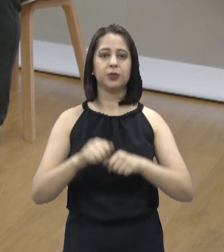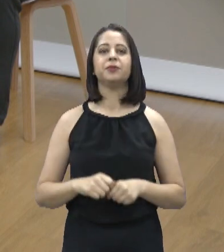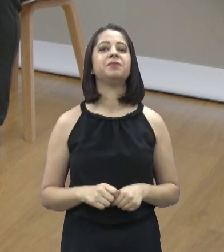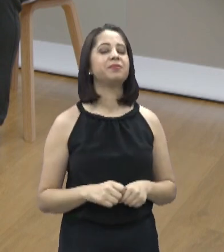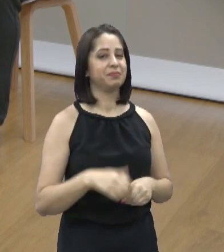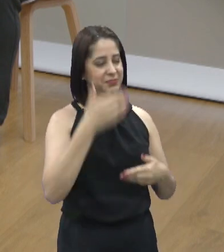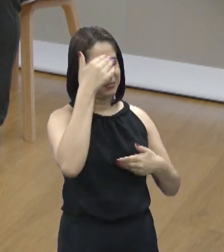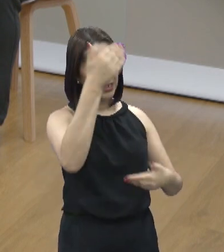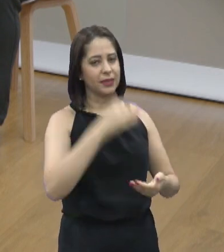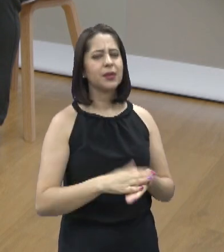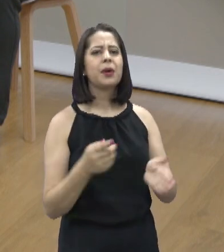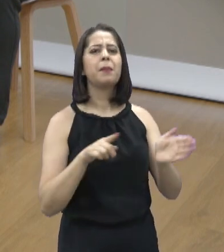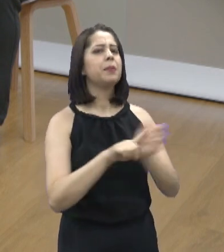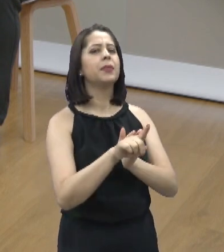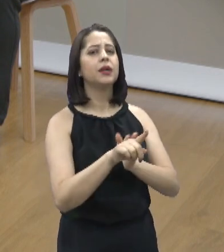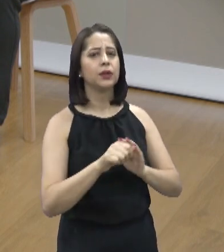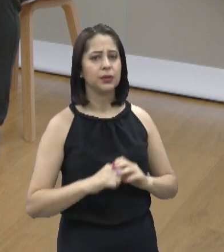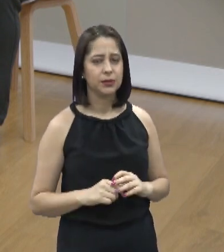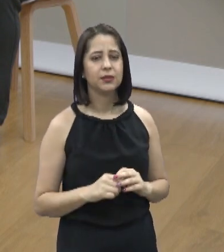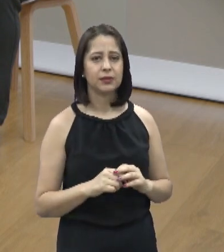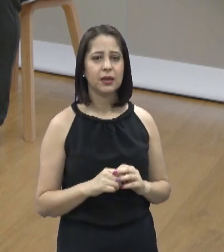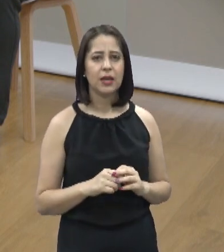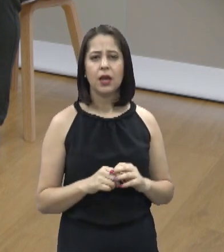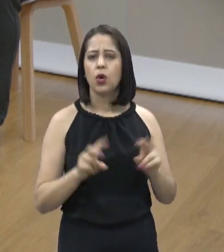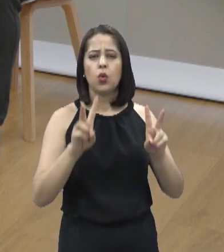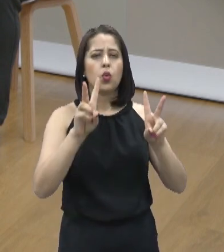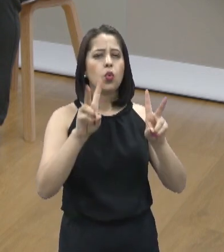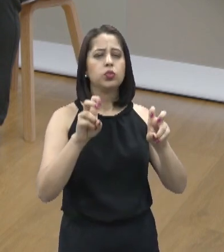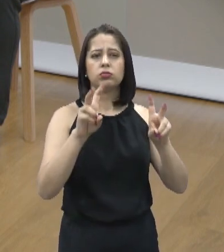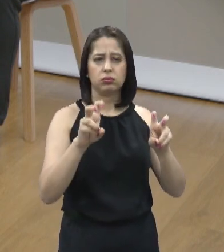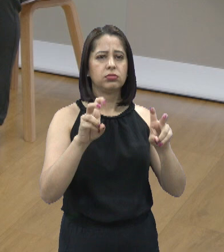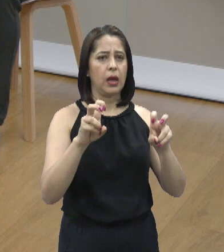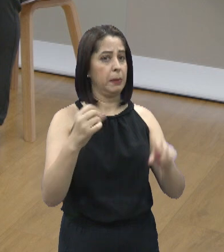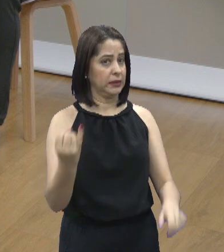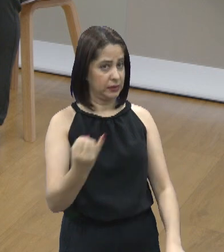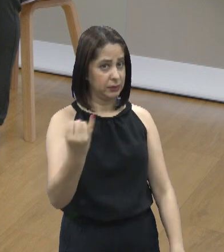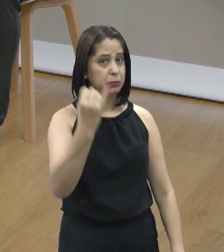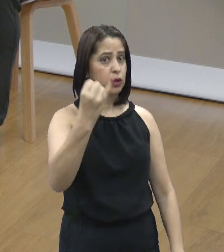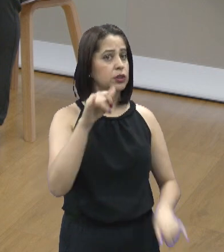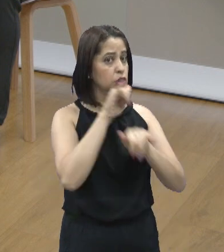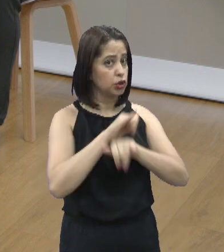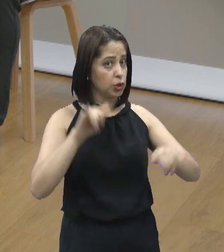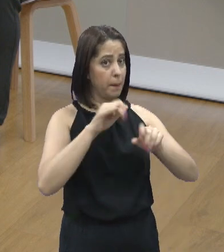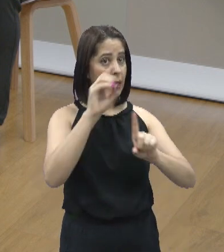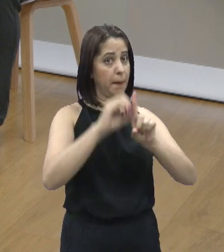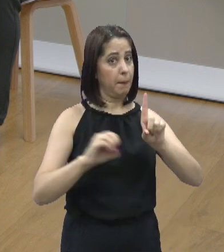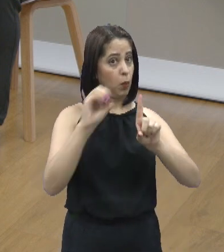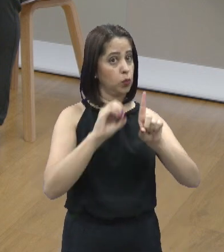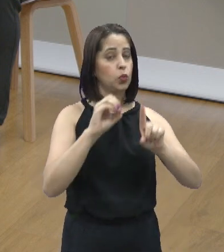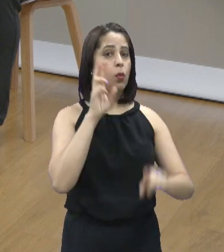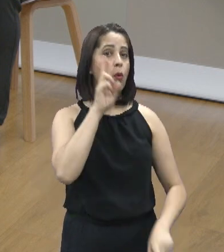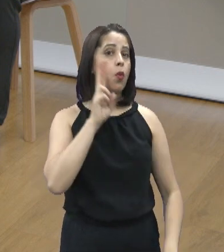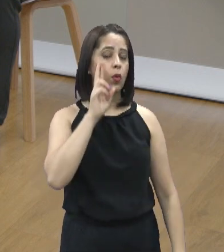agradecemos. Doutora, a gente pode começar a nossa conversa falando um pouquinho sobre a importância dessa campanha, do Outubro Rosa. Sim, é